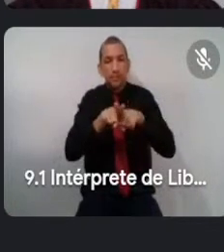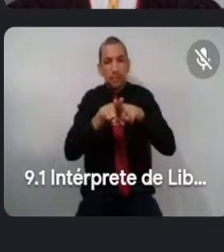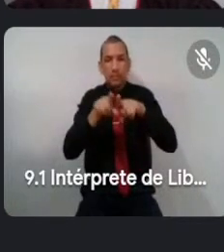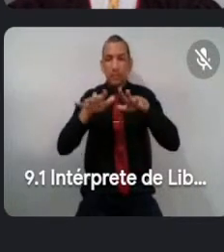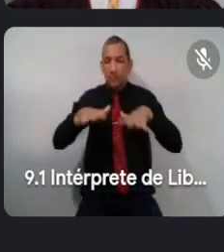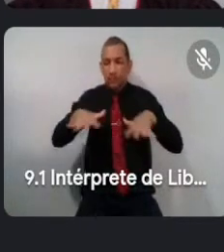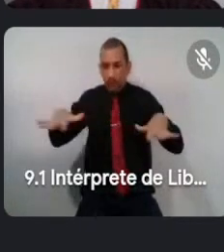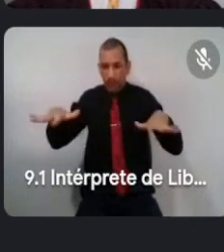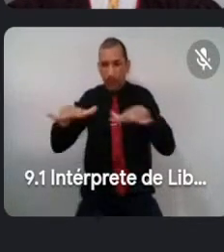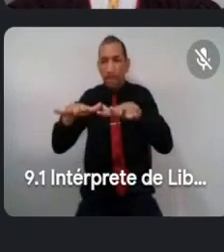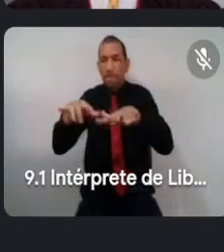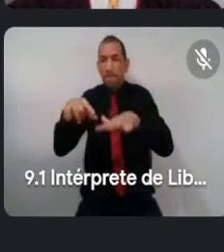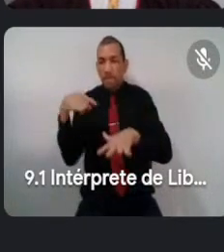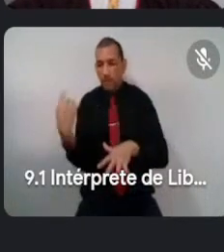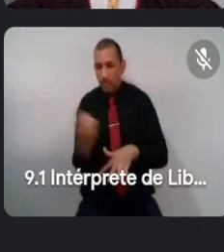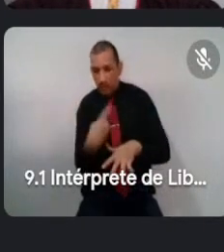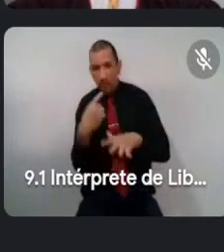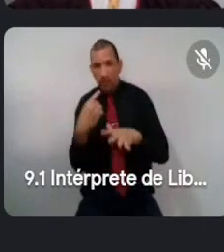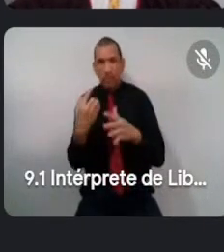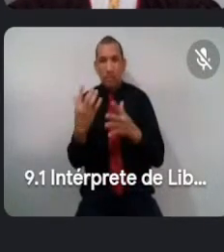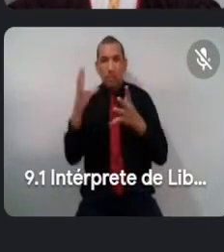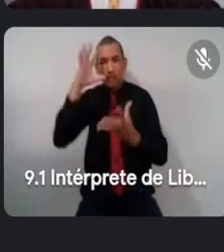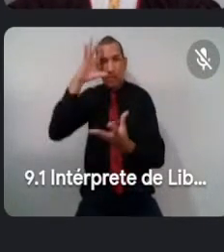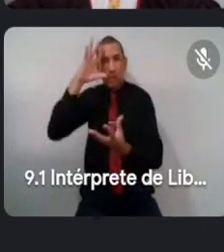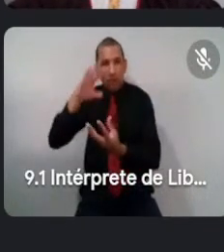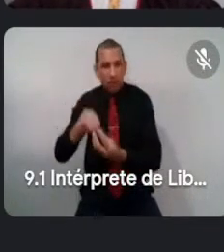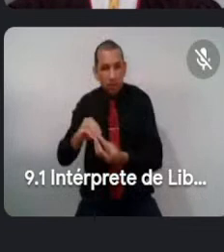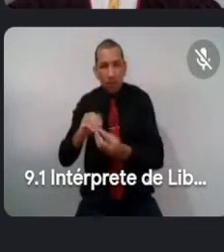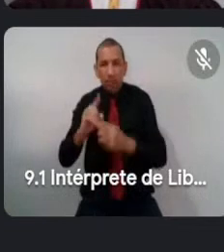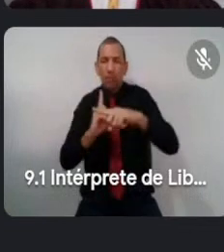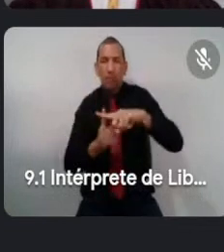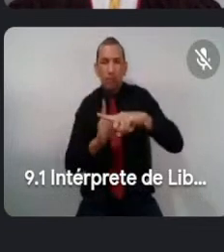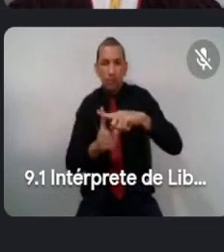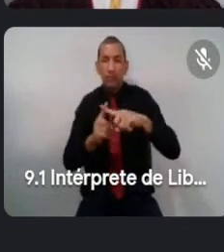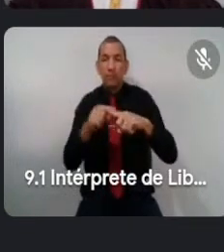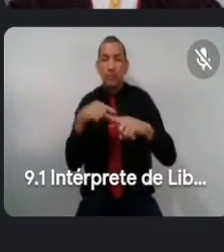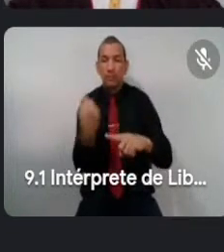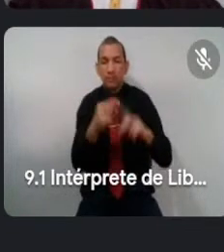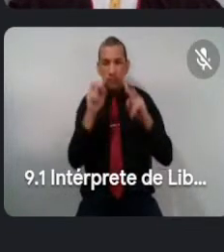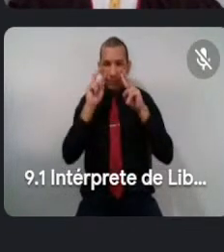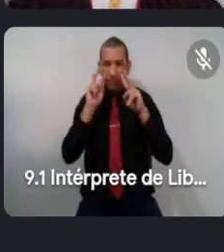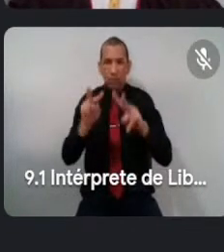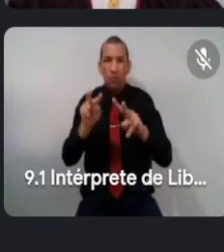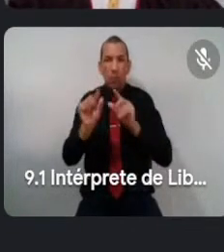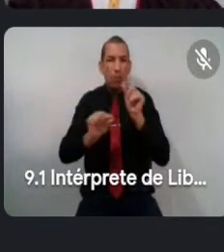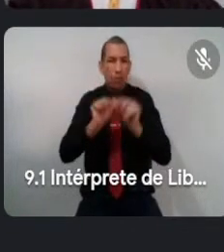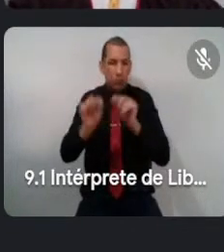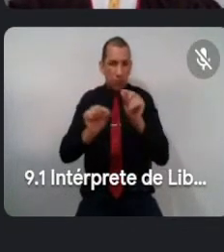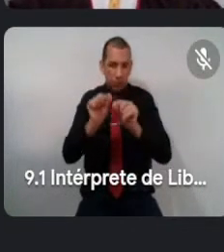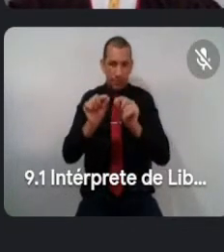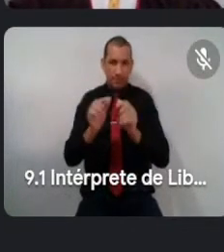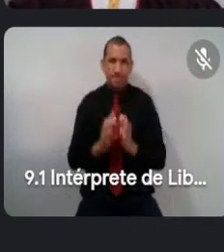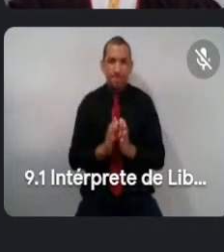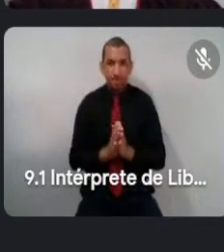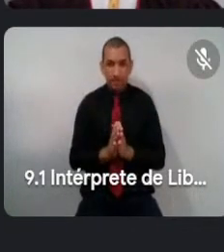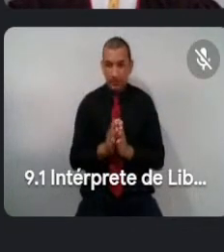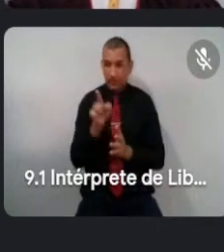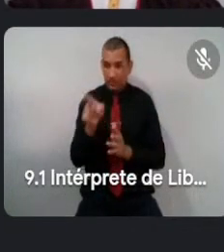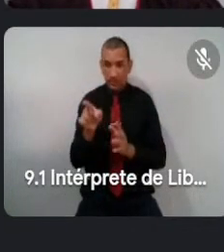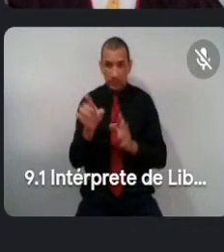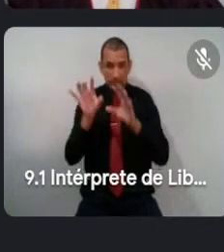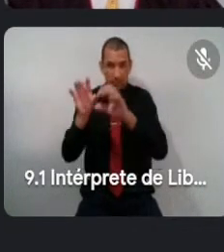dos fatos nos leva essa essa conclusão porque veja bem o numerário foi